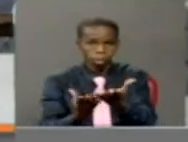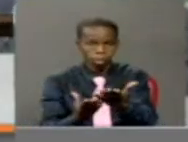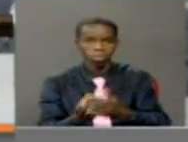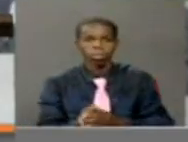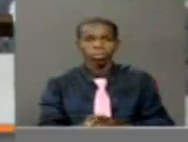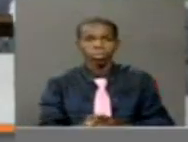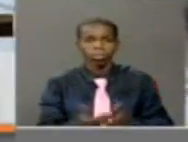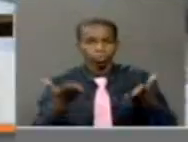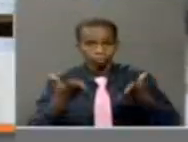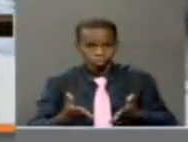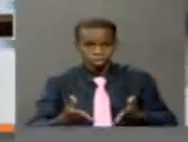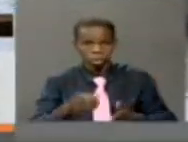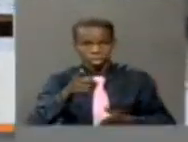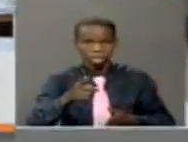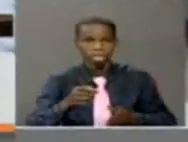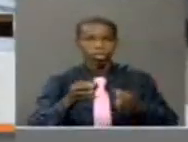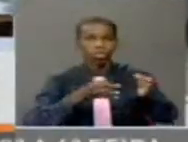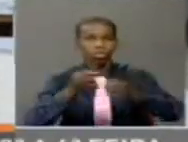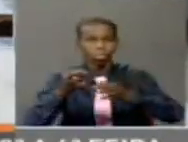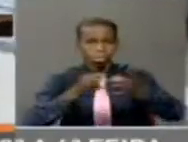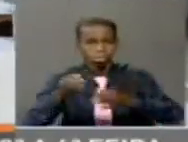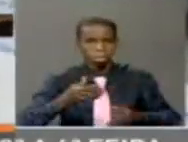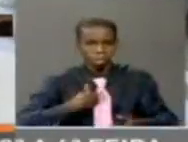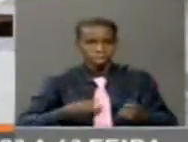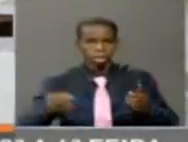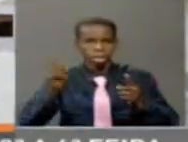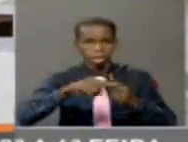é passada nos nossos dias.